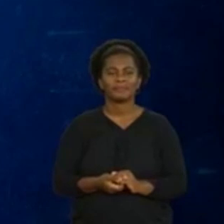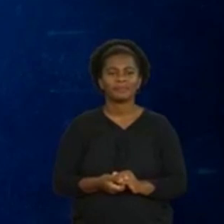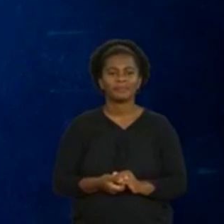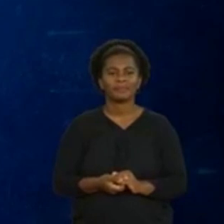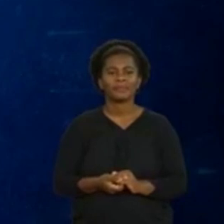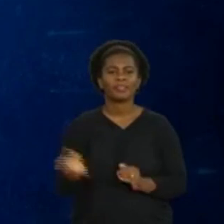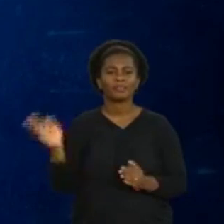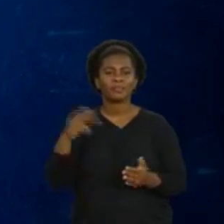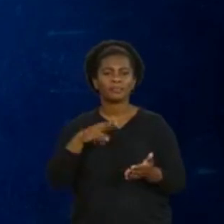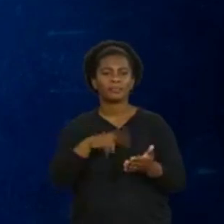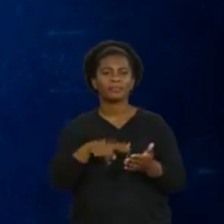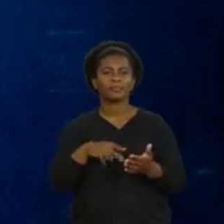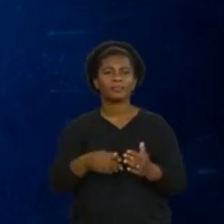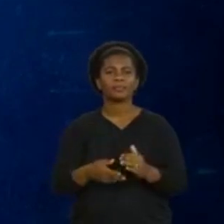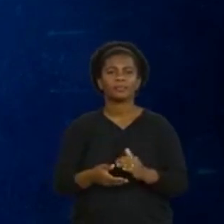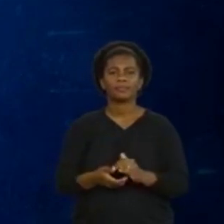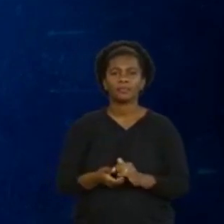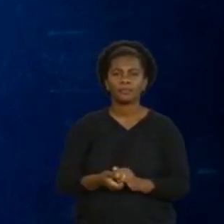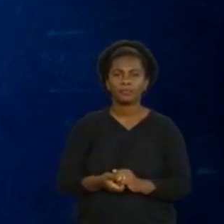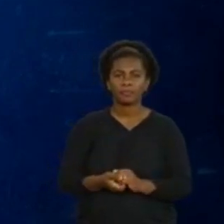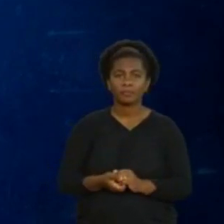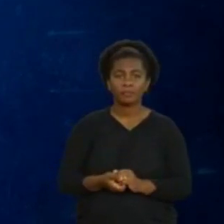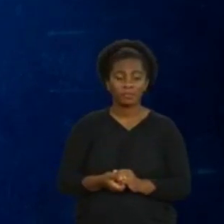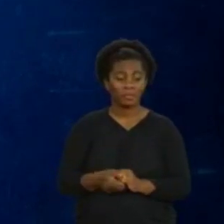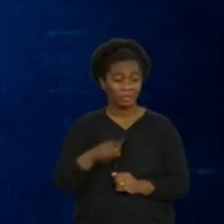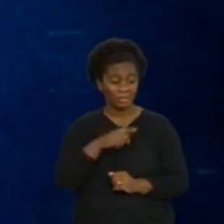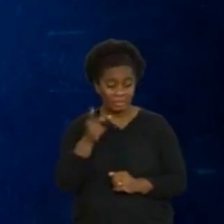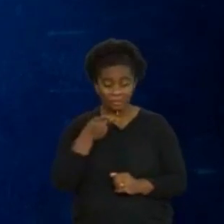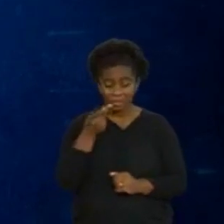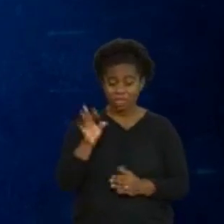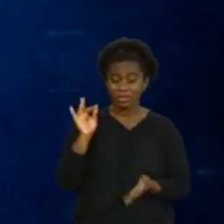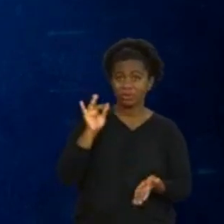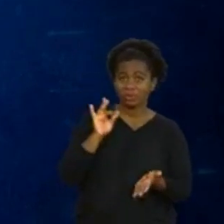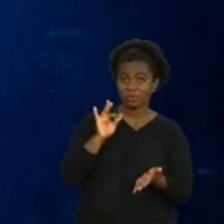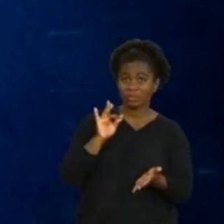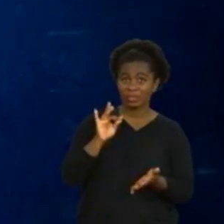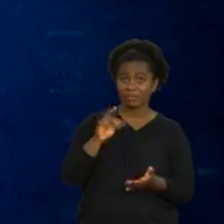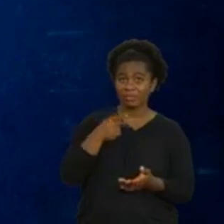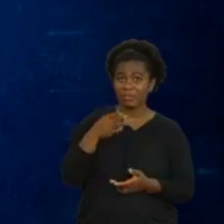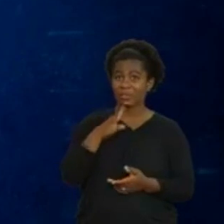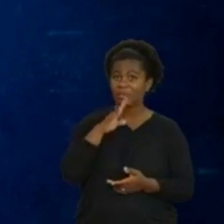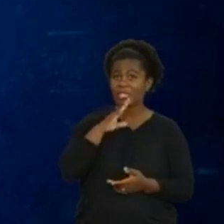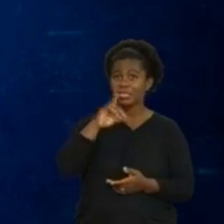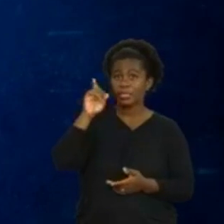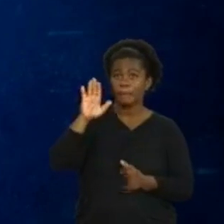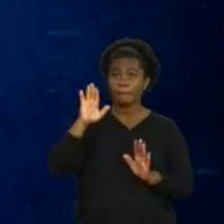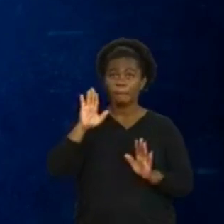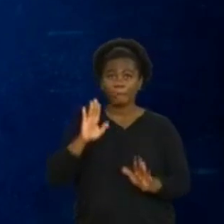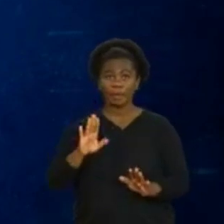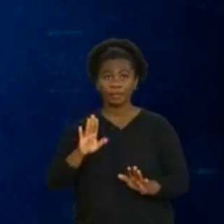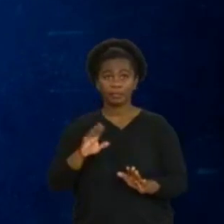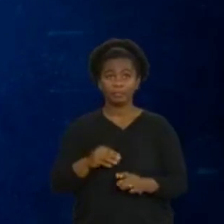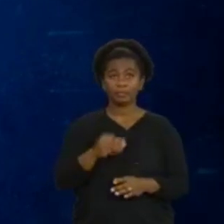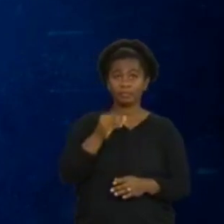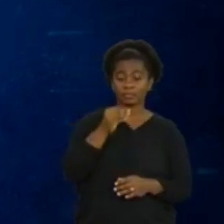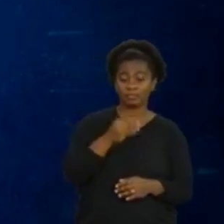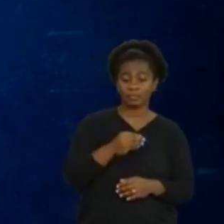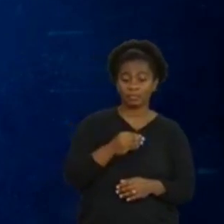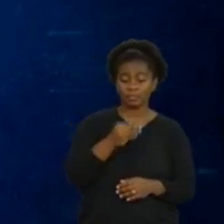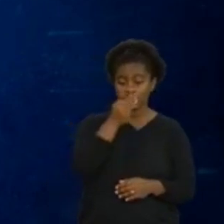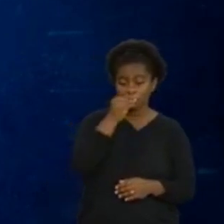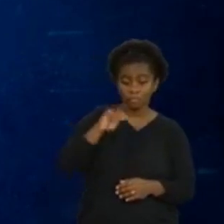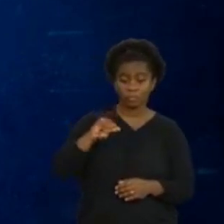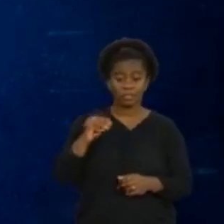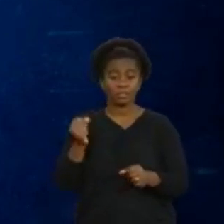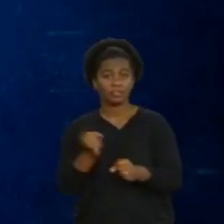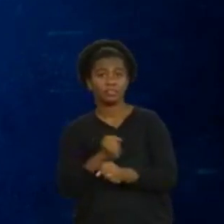Vamos ler. Confessam que conhecem a Deus, mas negam-no. Com quê? Com